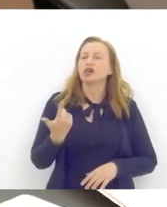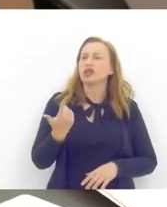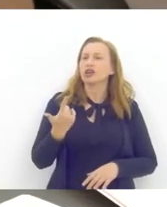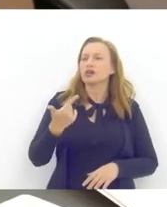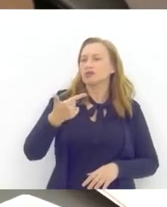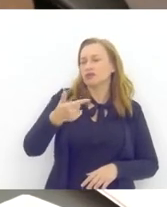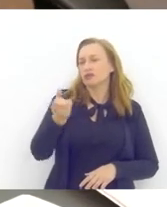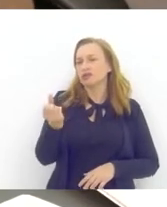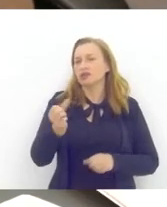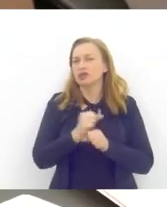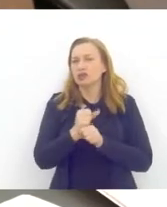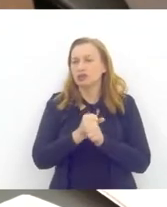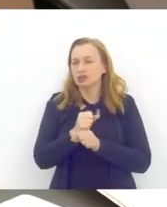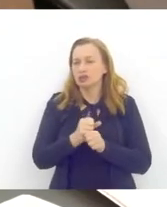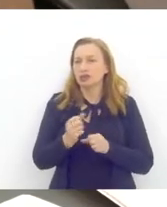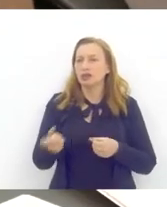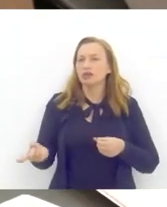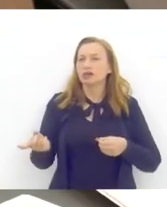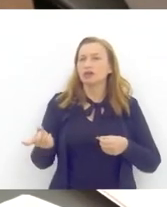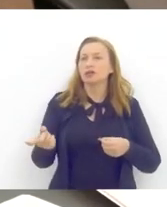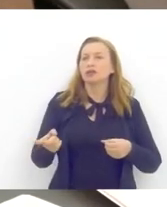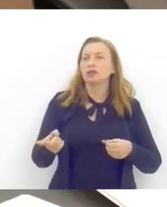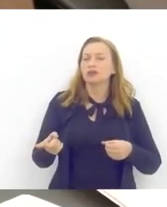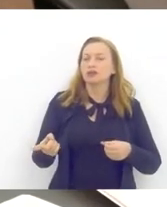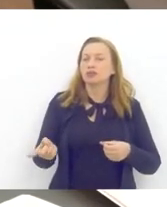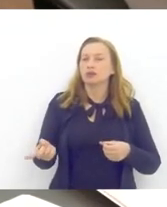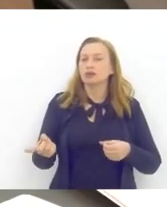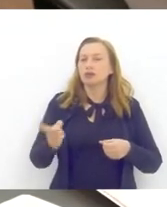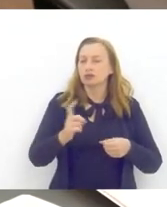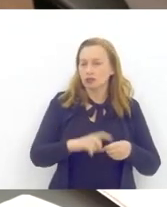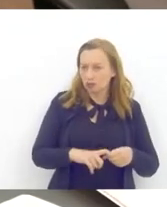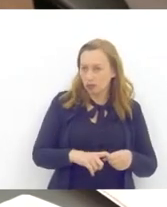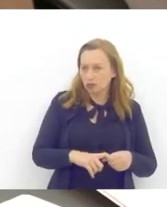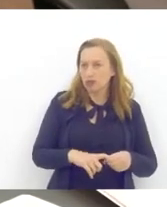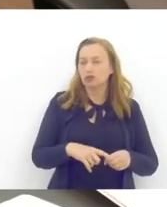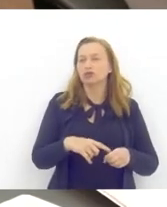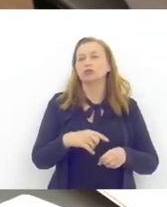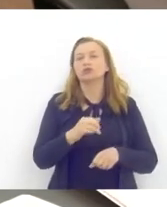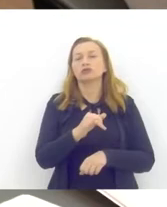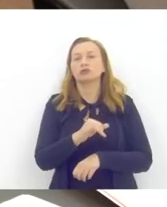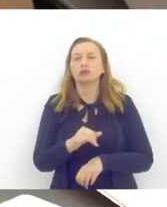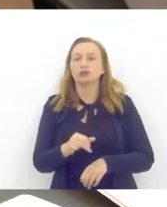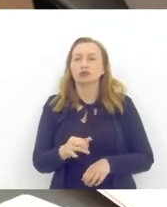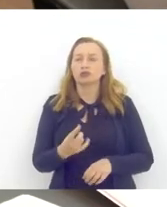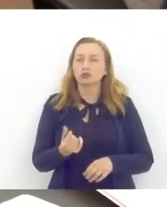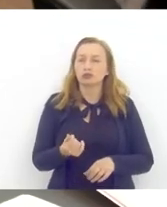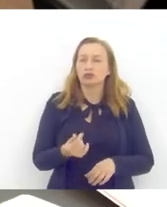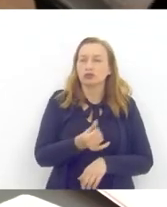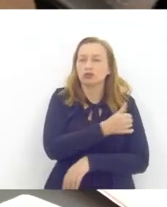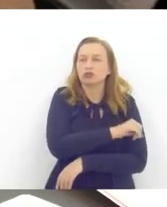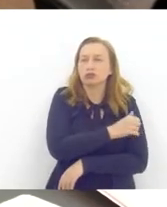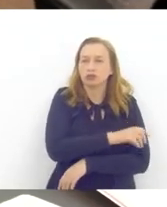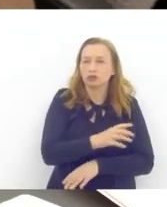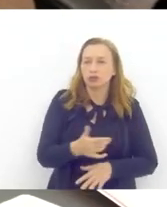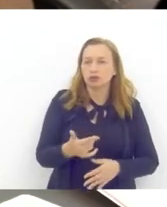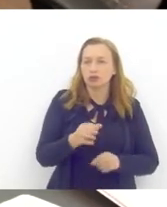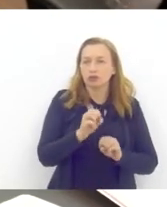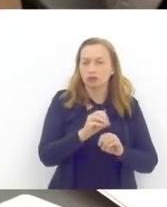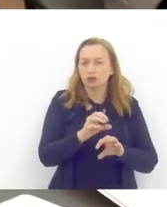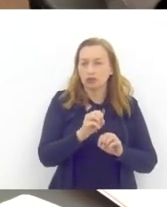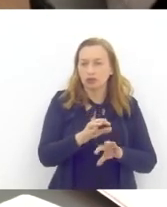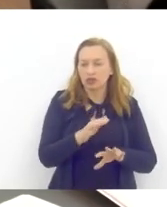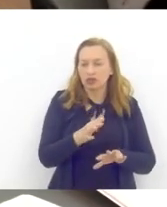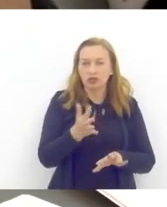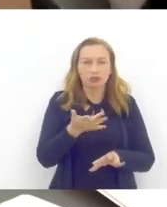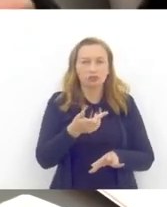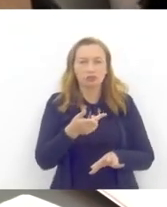Esse ressarcimento, mais a entrada do Rio de Janeiro nos critérios dos 25 atualmente estabelecidos, sem contar aí os 10% da educação, porque a gente não tem como estimar